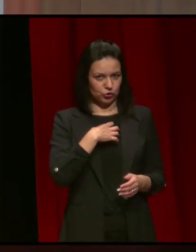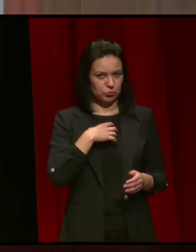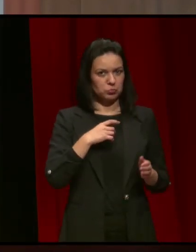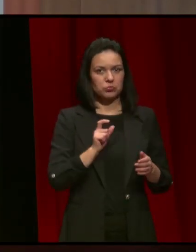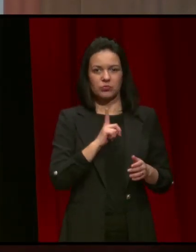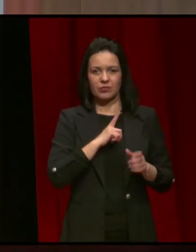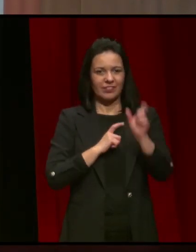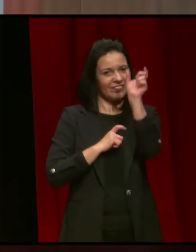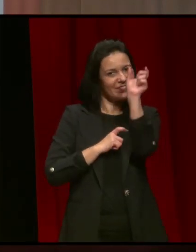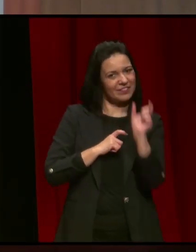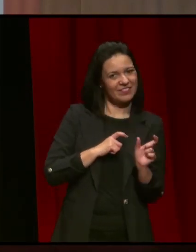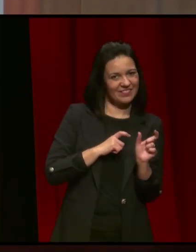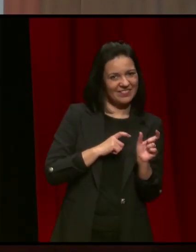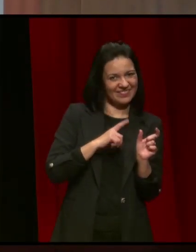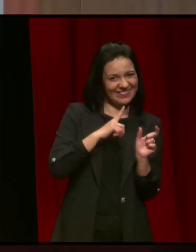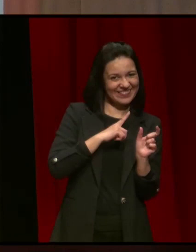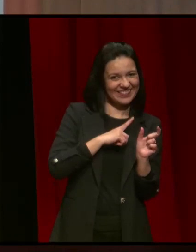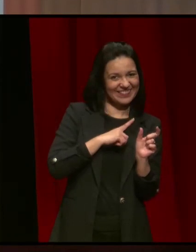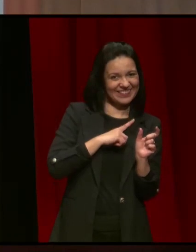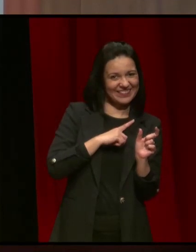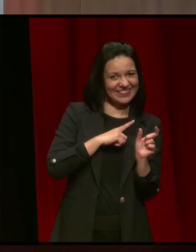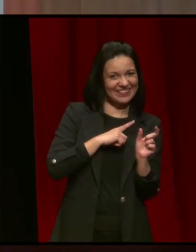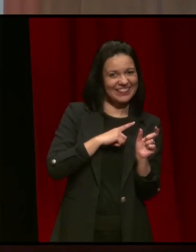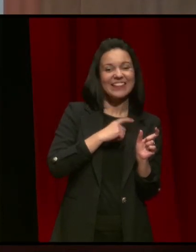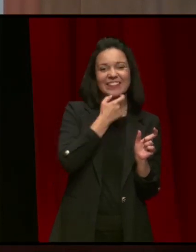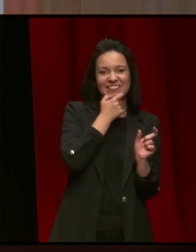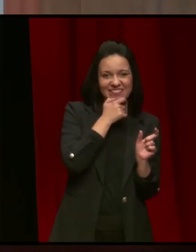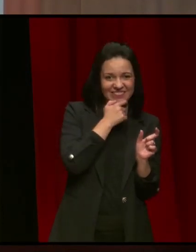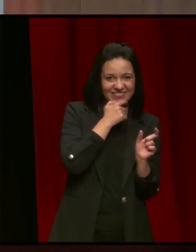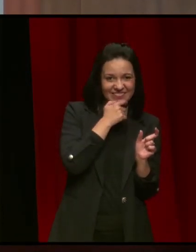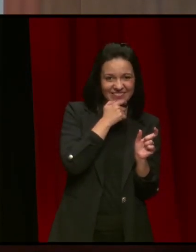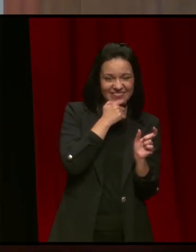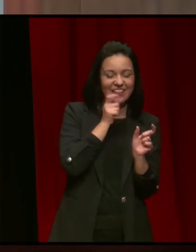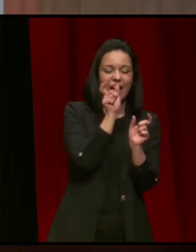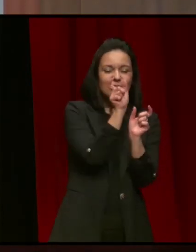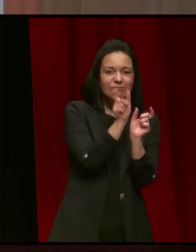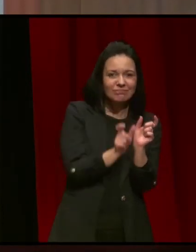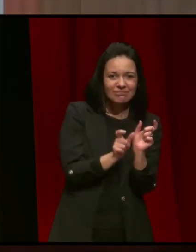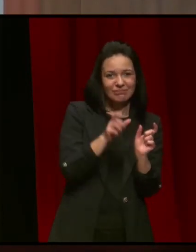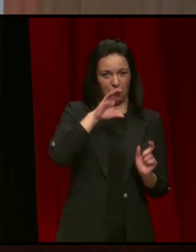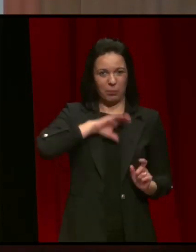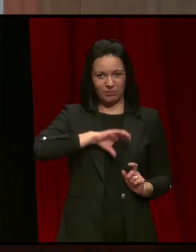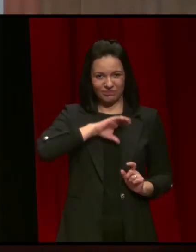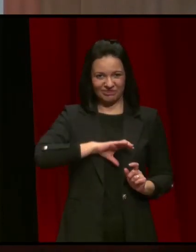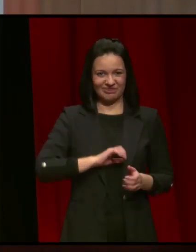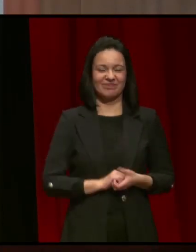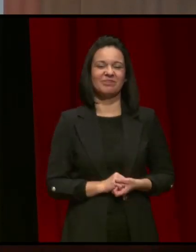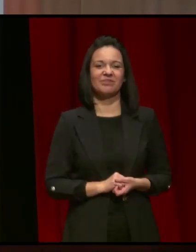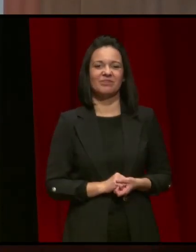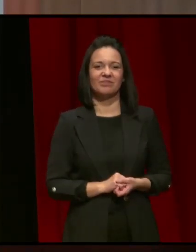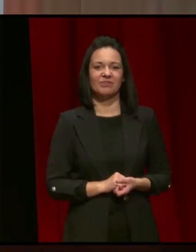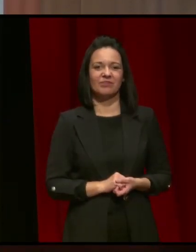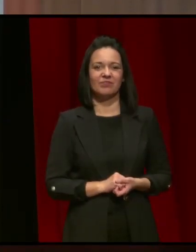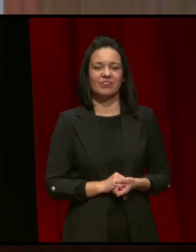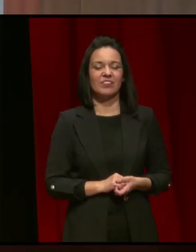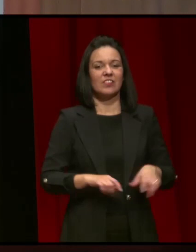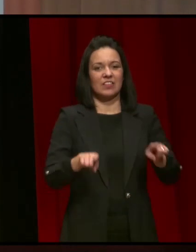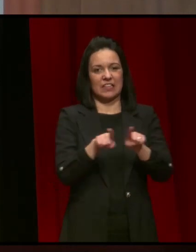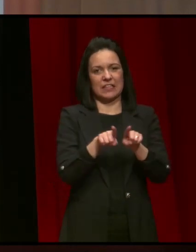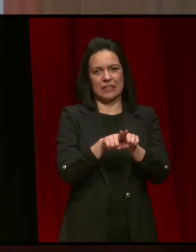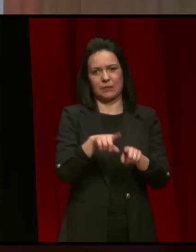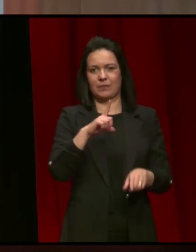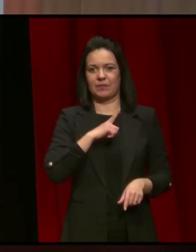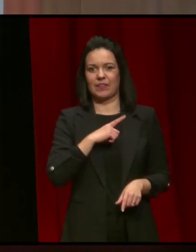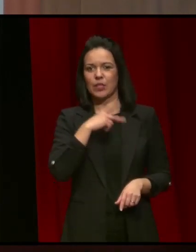coluna, está o inglês, na outra está o português. Eu estou lendo agora os profetas